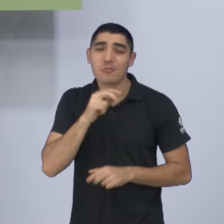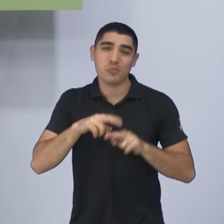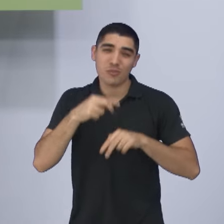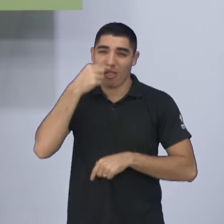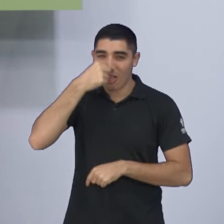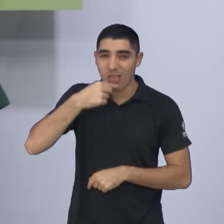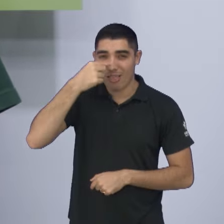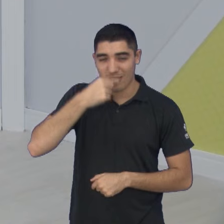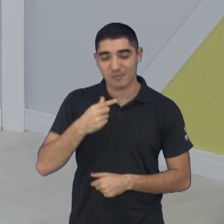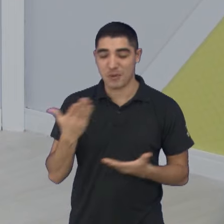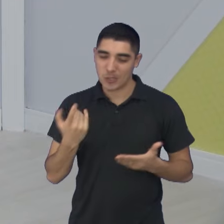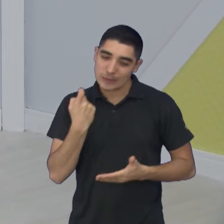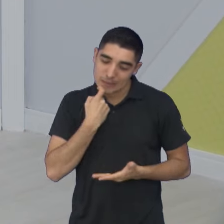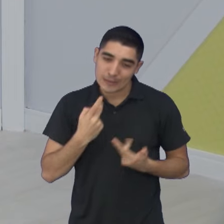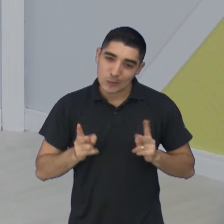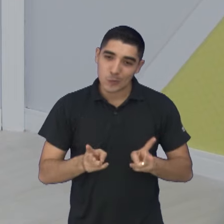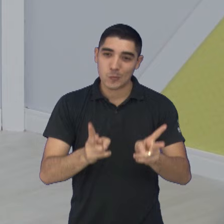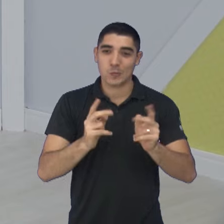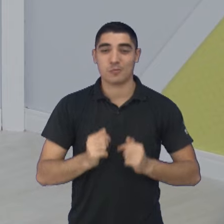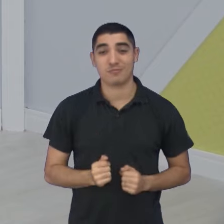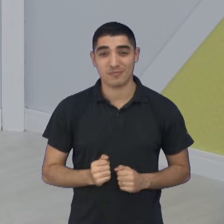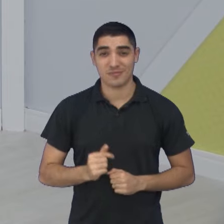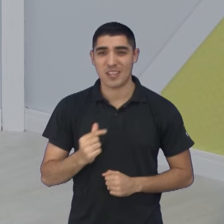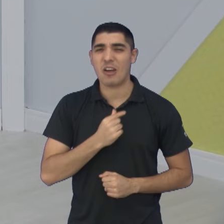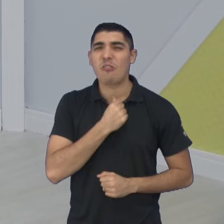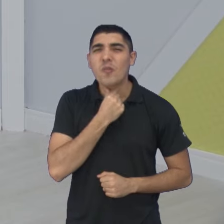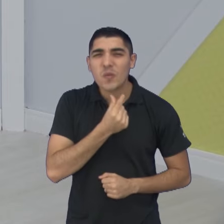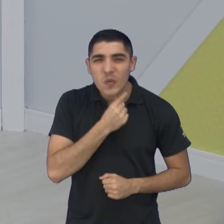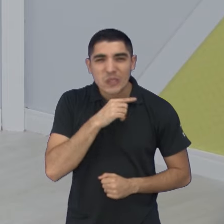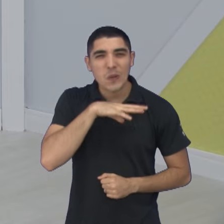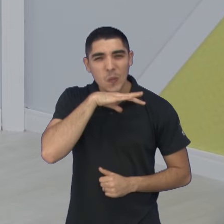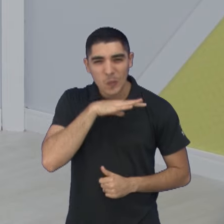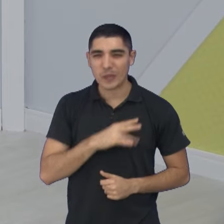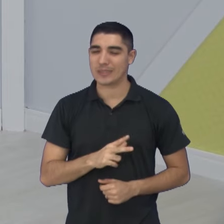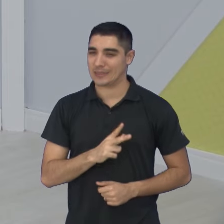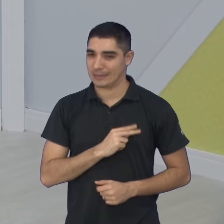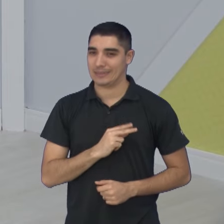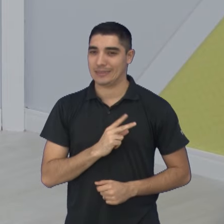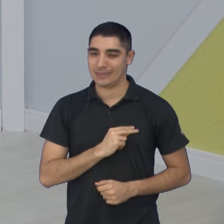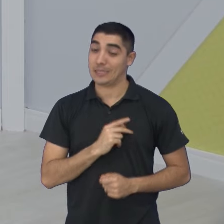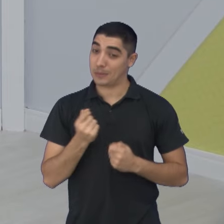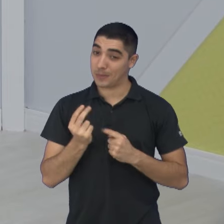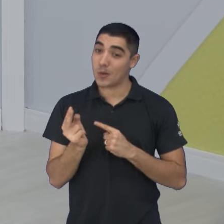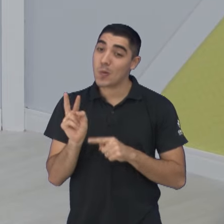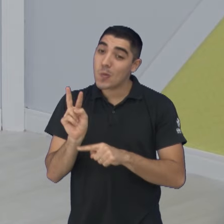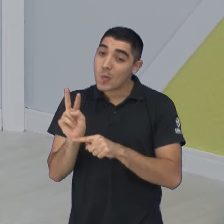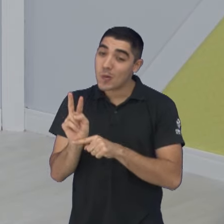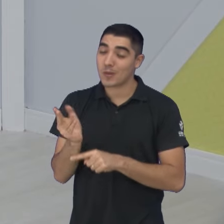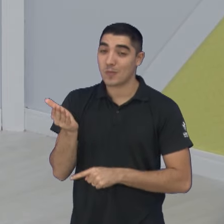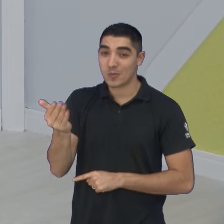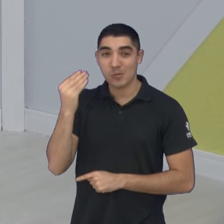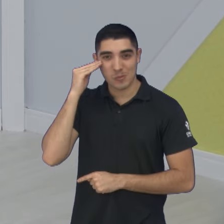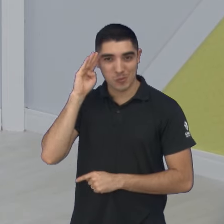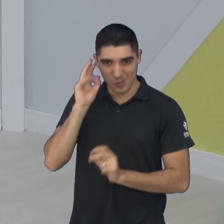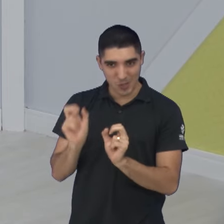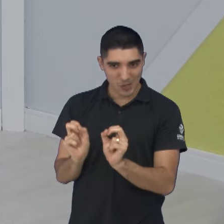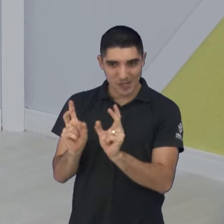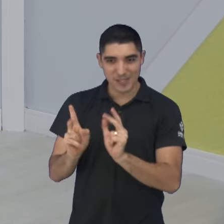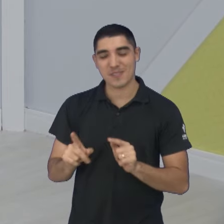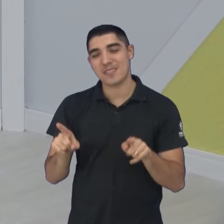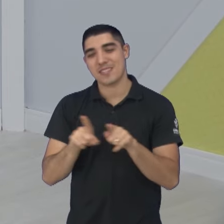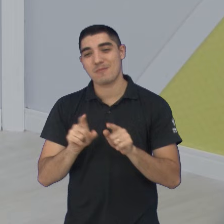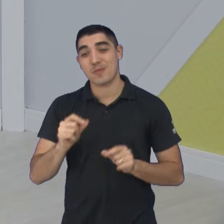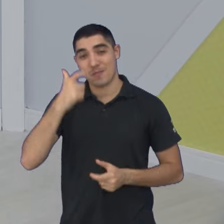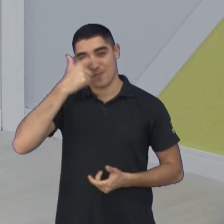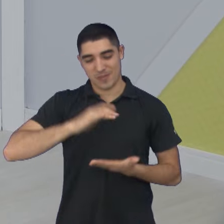em frente nesta sexta-feira. Aquela voz, tá no fio mesmo, tá? Vamos cuidar de você Bruno, no programa de hoje, tá certo? E aqui